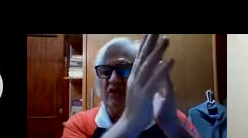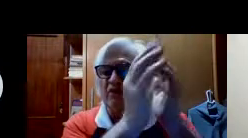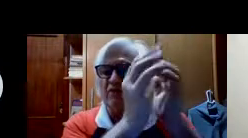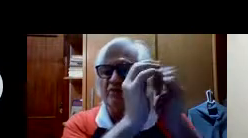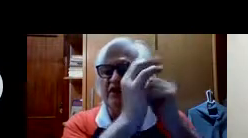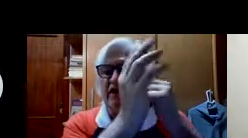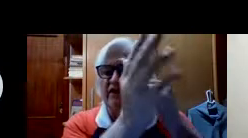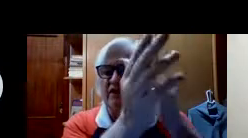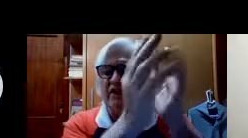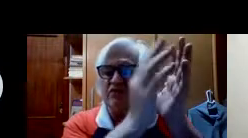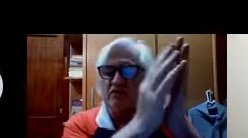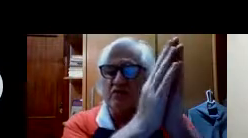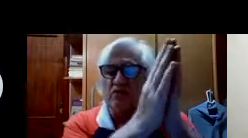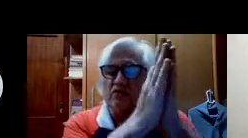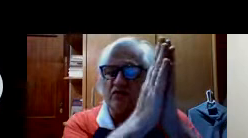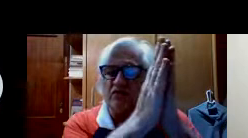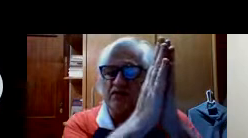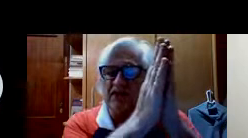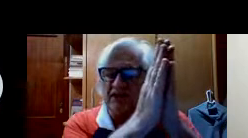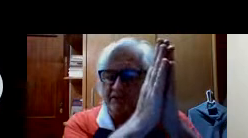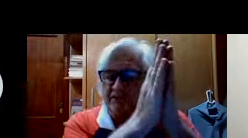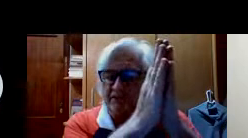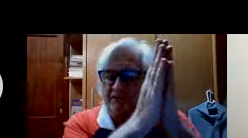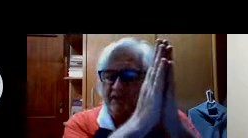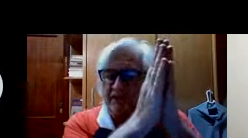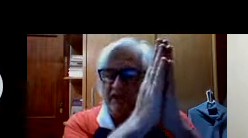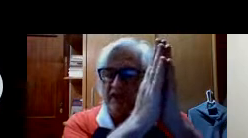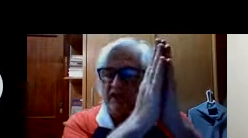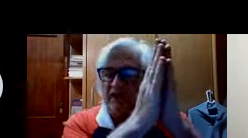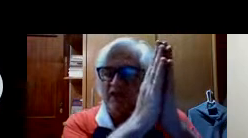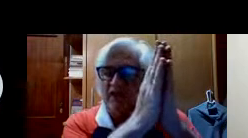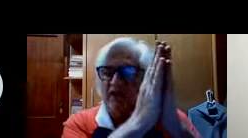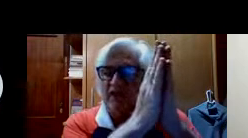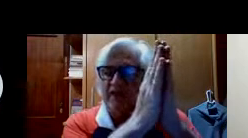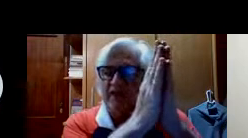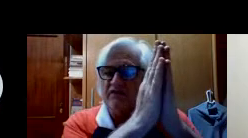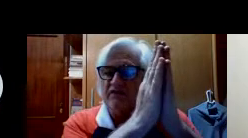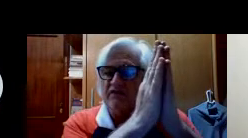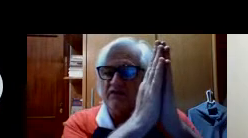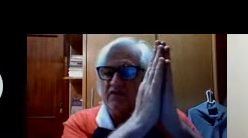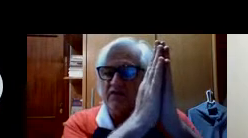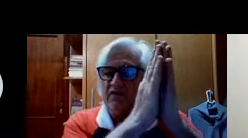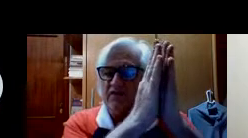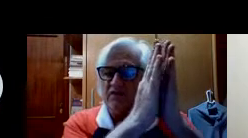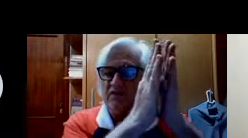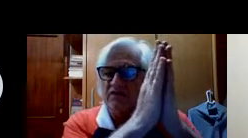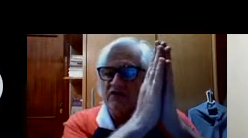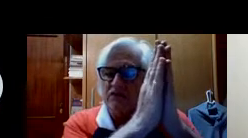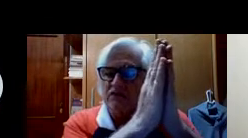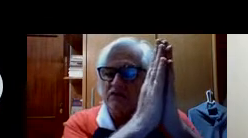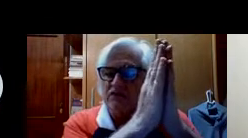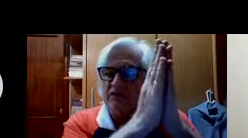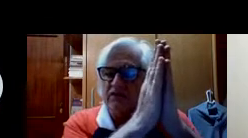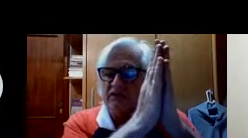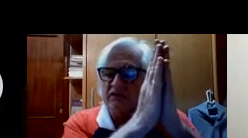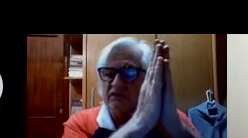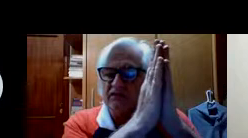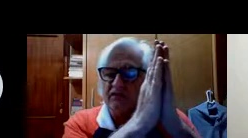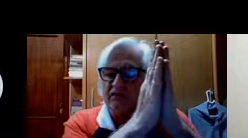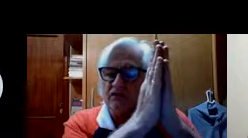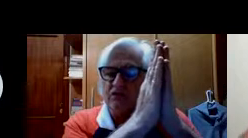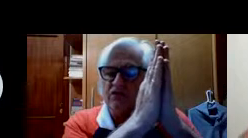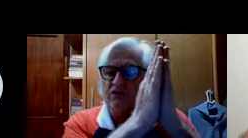um metal dilata mais do que o outro quando esquenta. E aí quando você